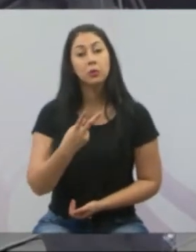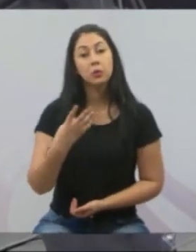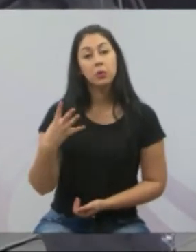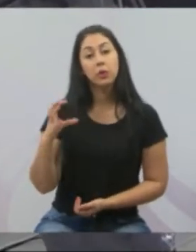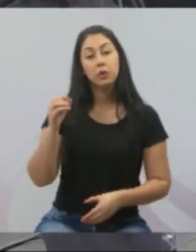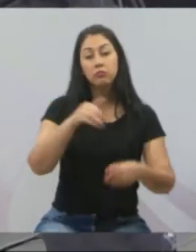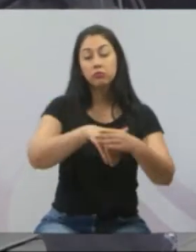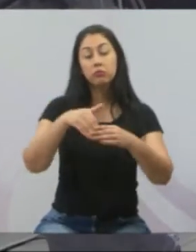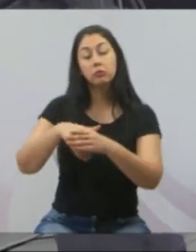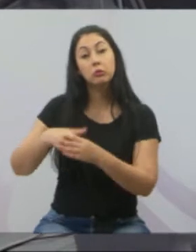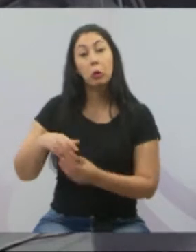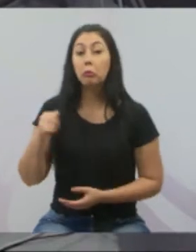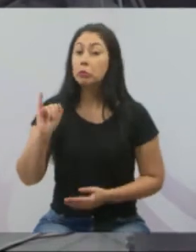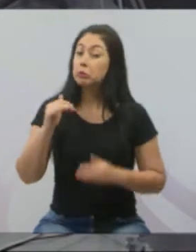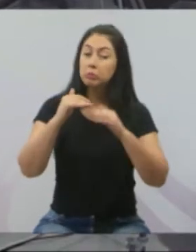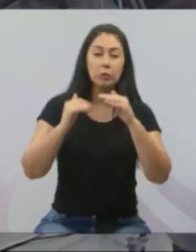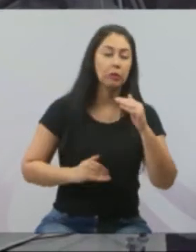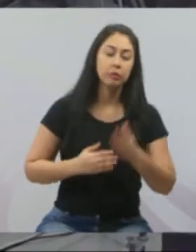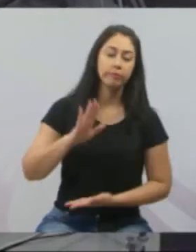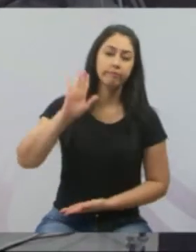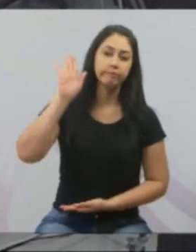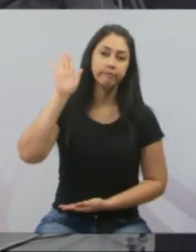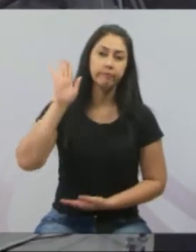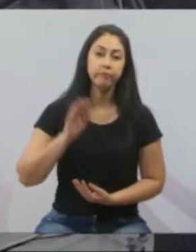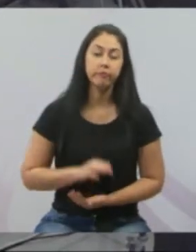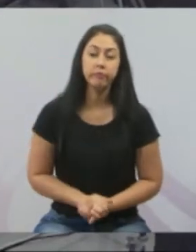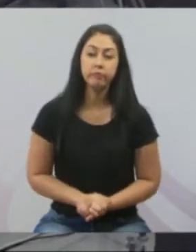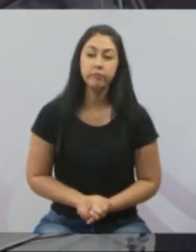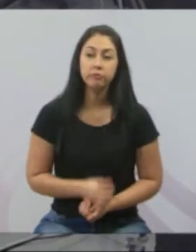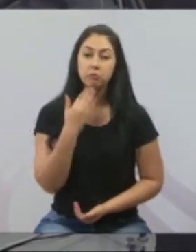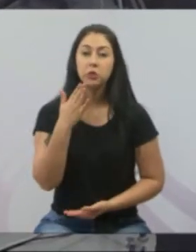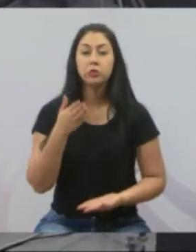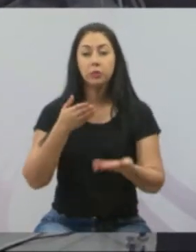agradecimento pela atenção dispensada, subscrevemos. Vereador Valmir Parque do Meia Lua.